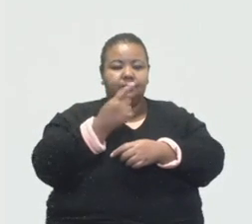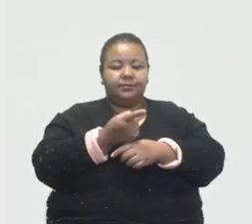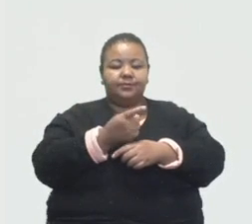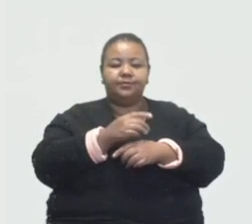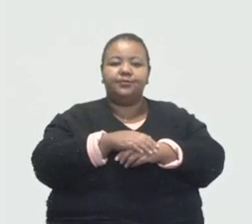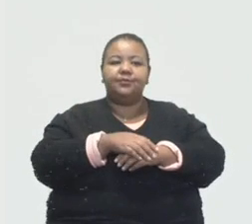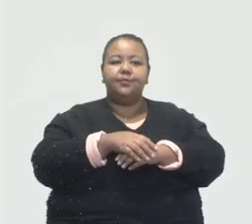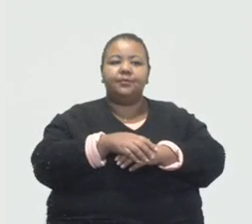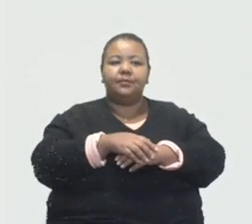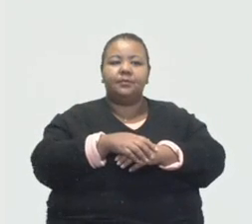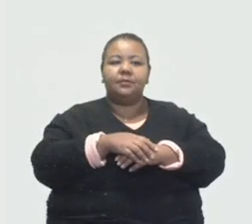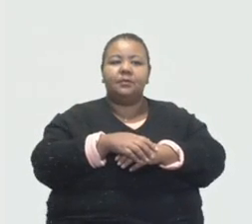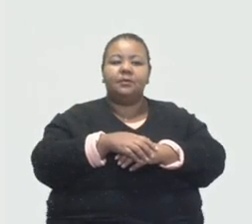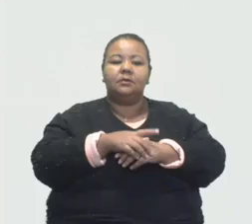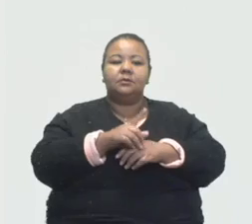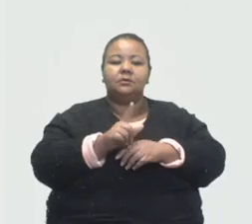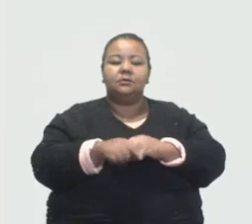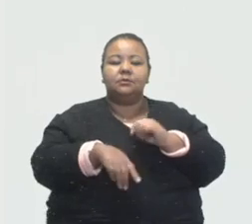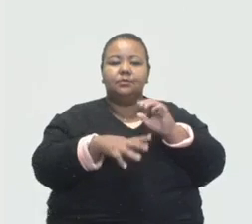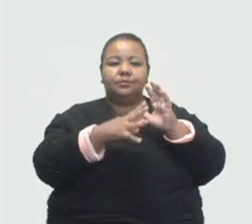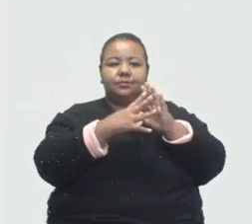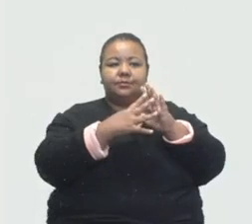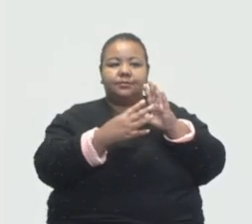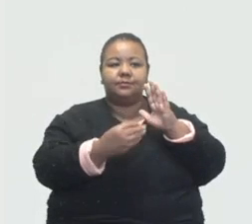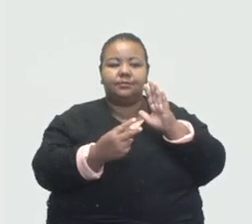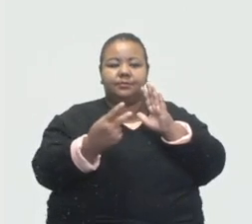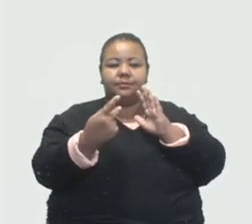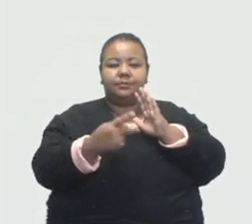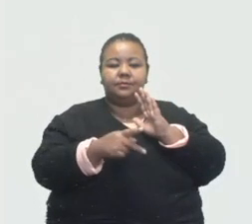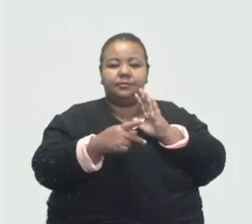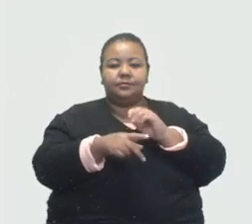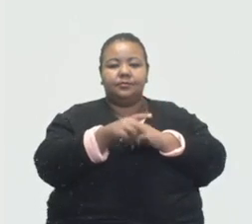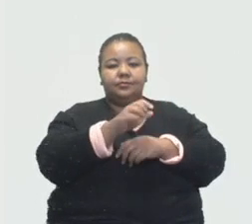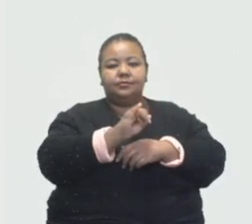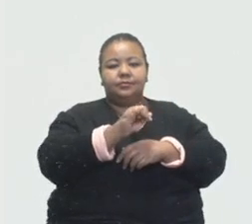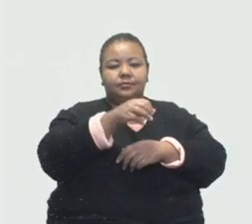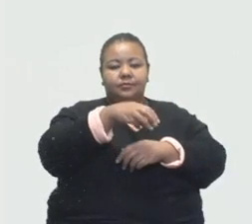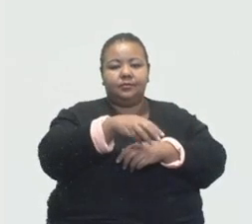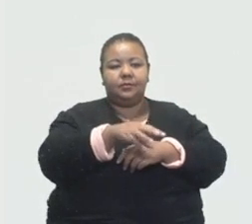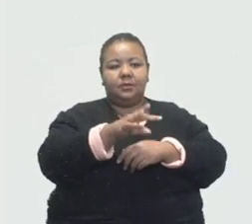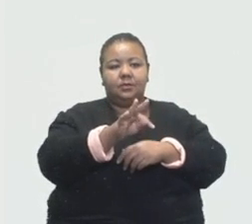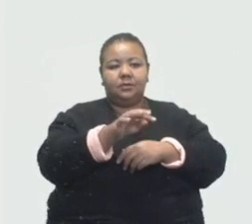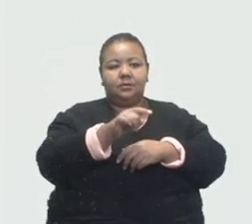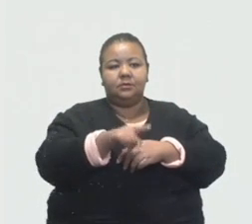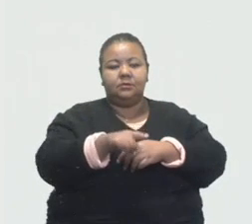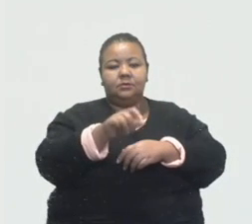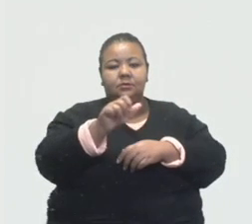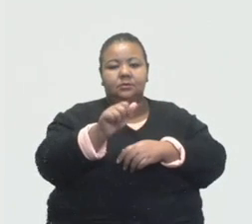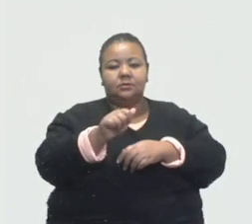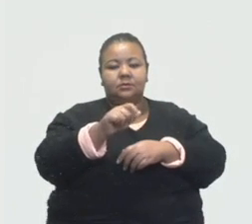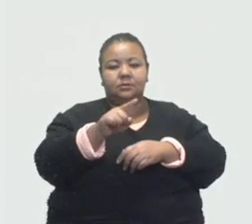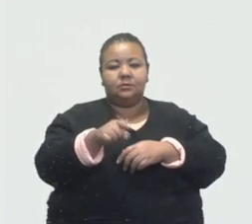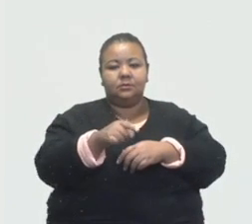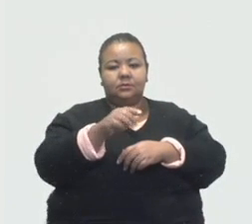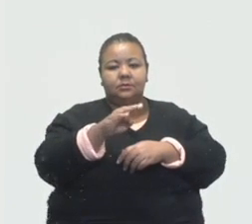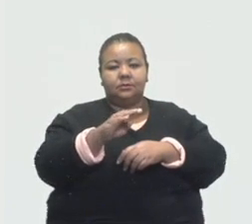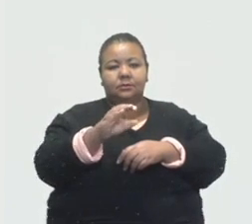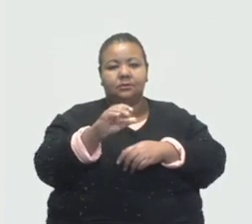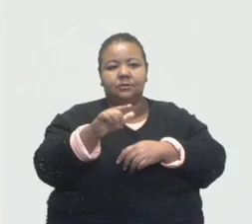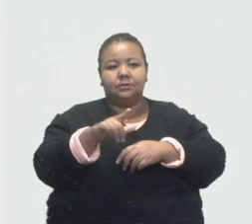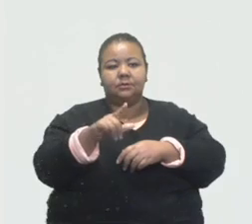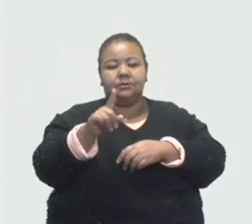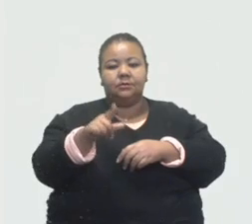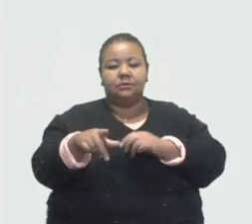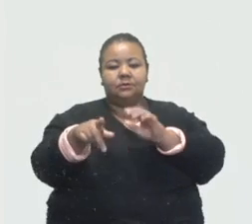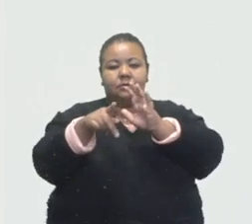relação. Logo, nós temos que a imagem dessa transformação, nós temos que ABC, que não seja o nosso vetor V, ele pertence